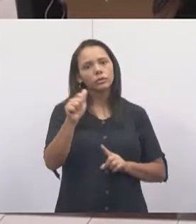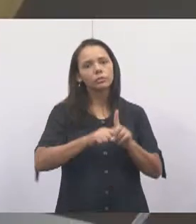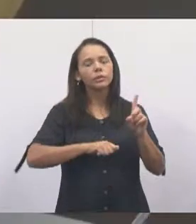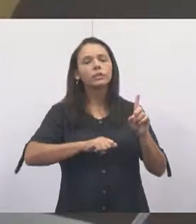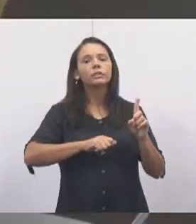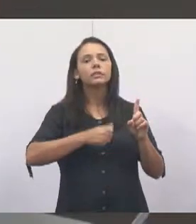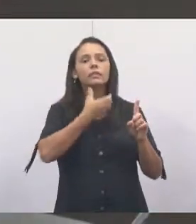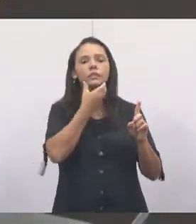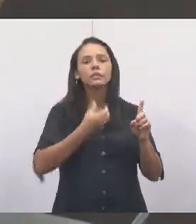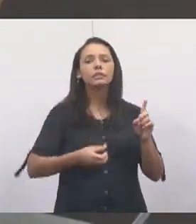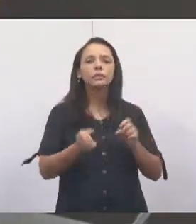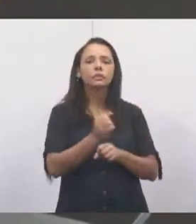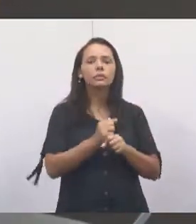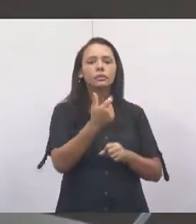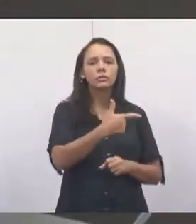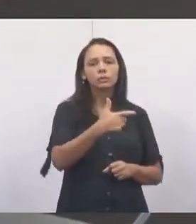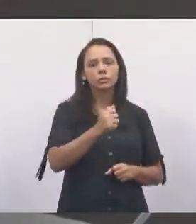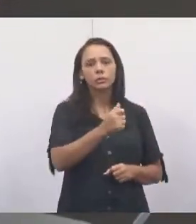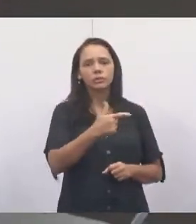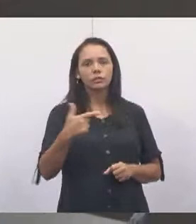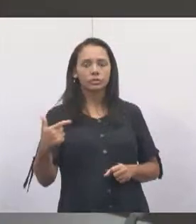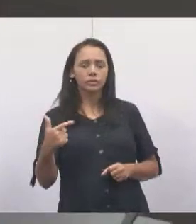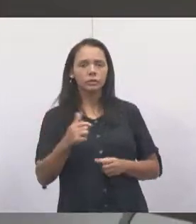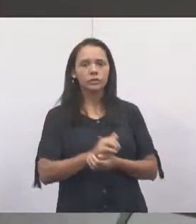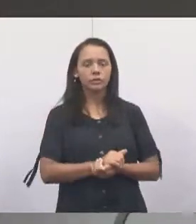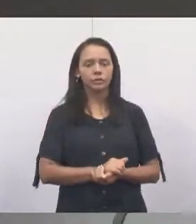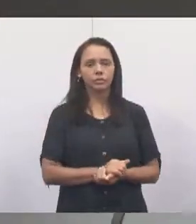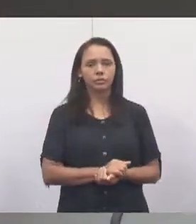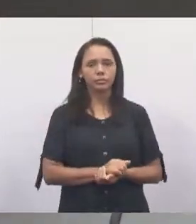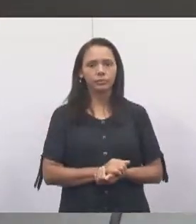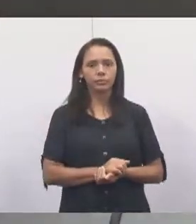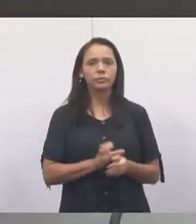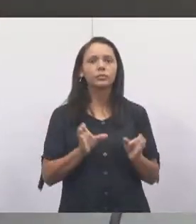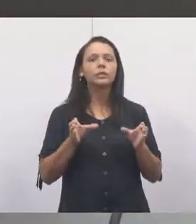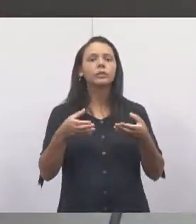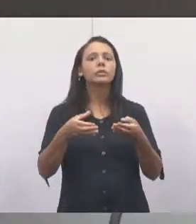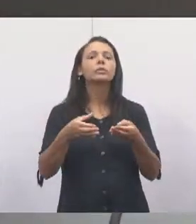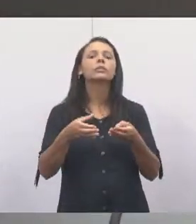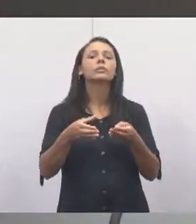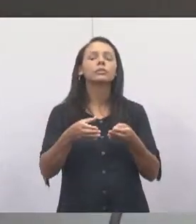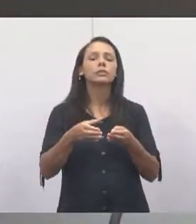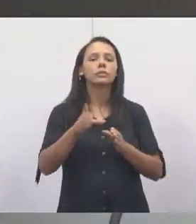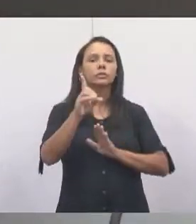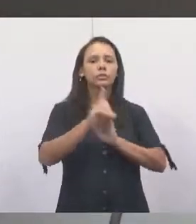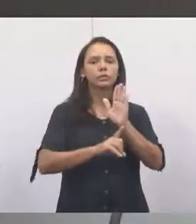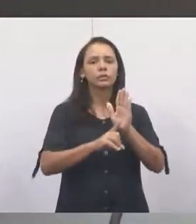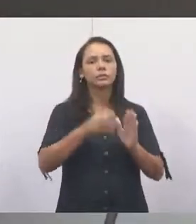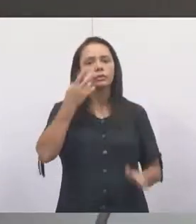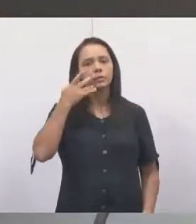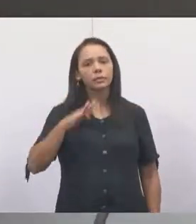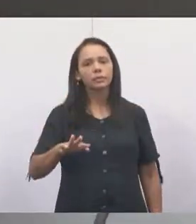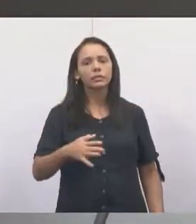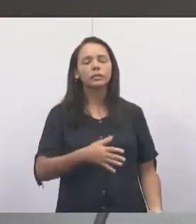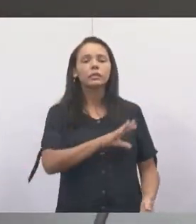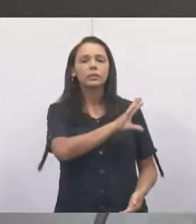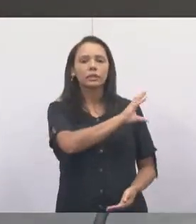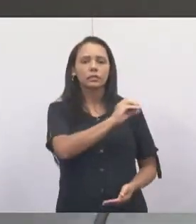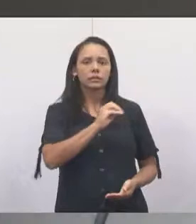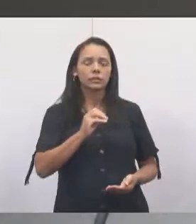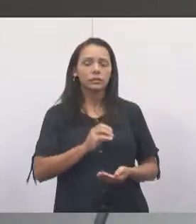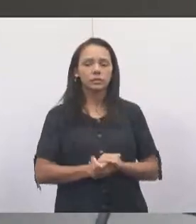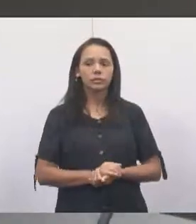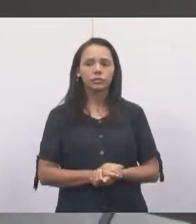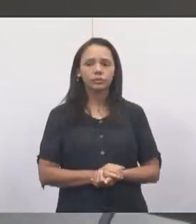que nada mais é do que o Conselho Nacional dos Direitos da Criança e do Adolescente, para dispor sobre o processo de